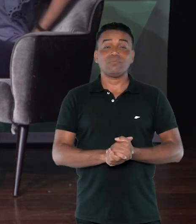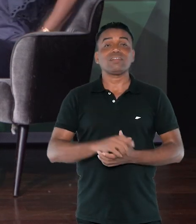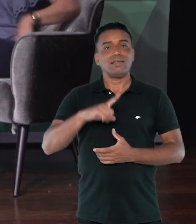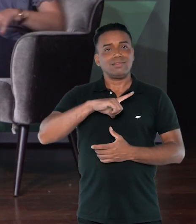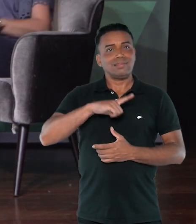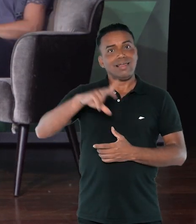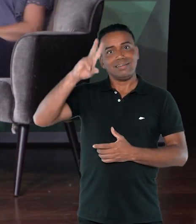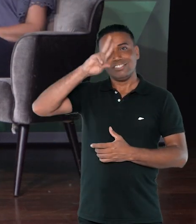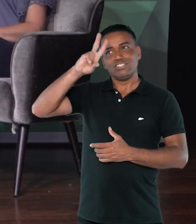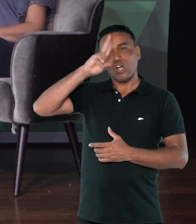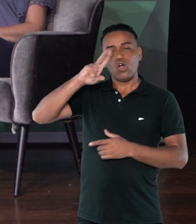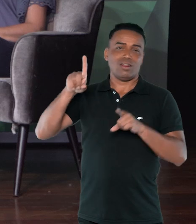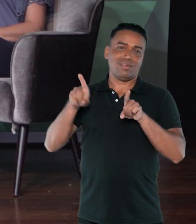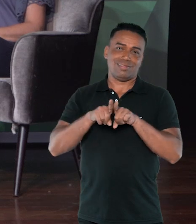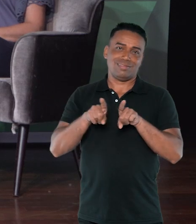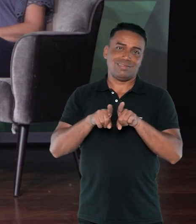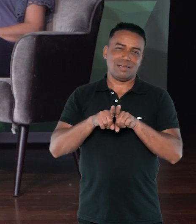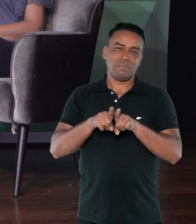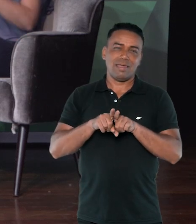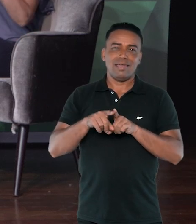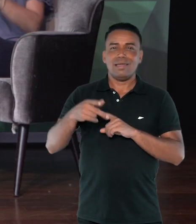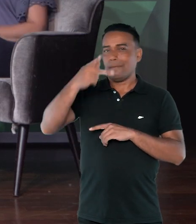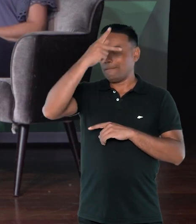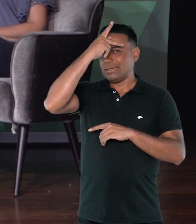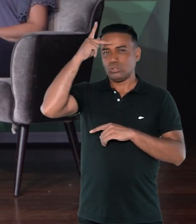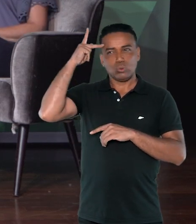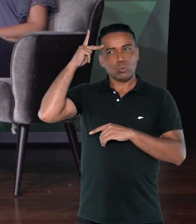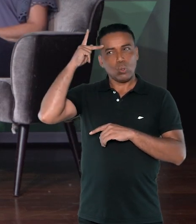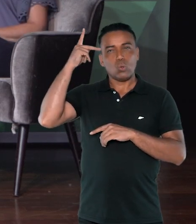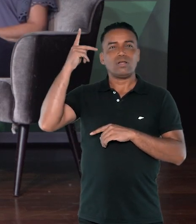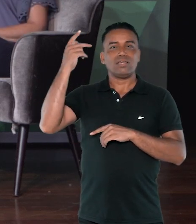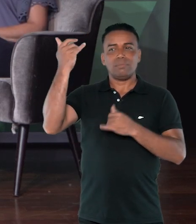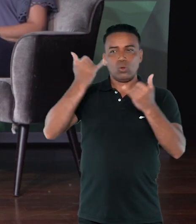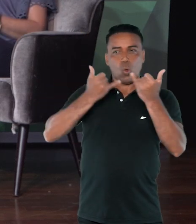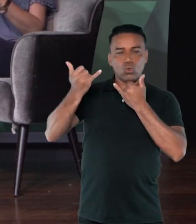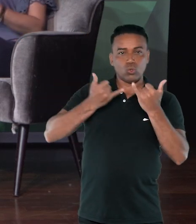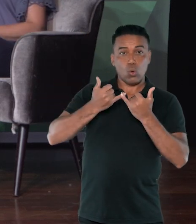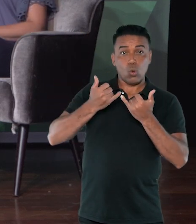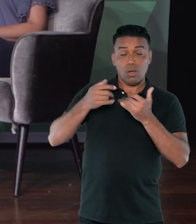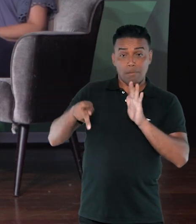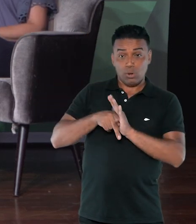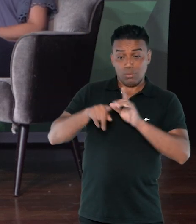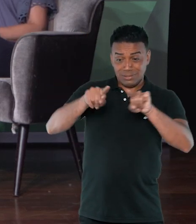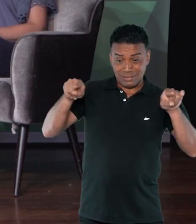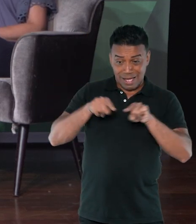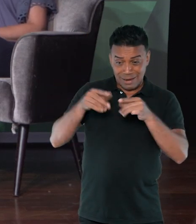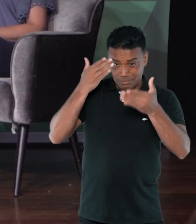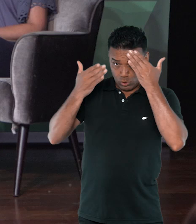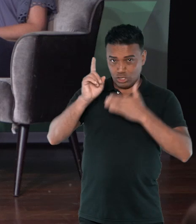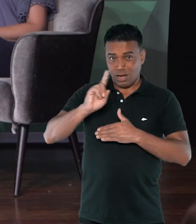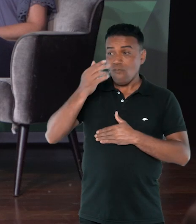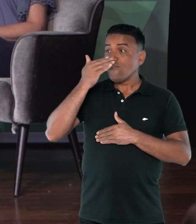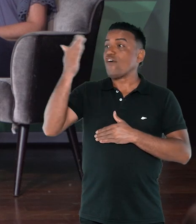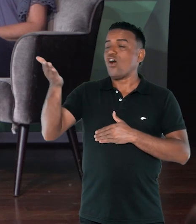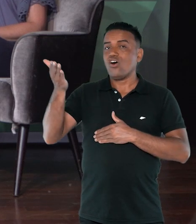não foi no consultório. Encontrei com ela na escola dos meus filhos e eles não estão mais na escola, né, nessa escola,